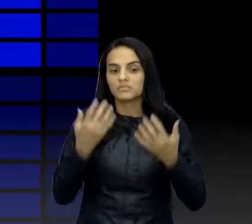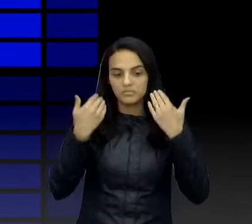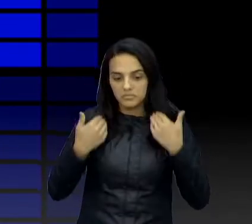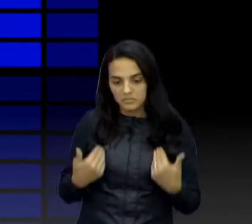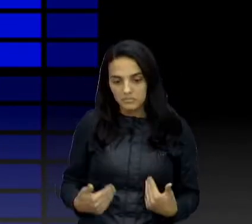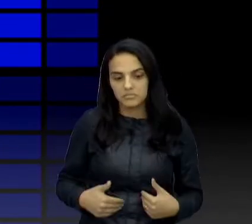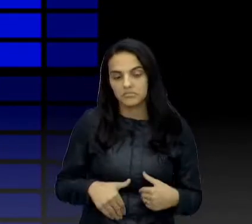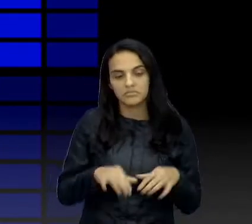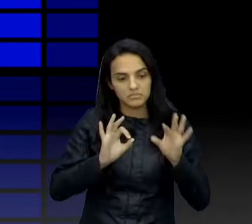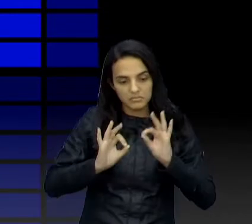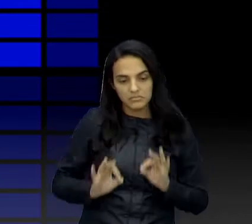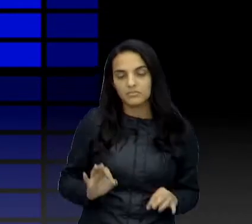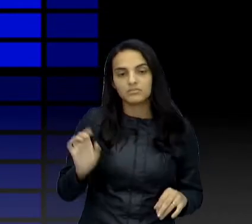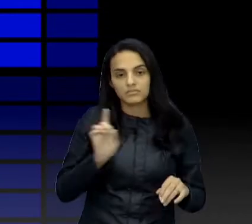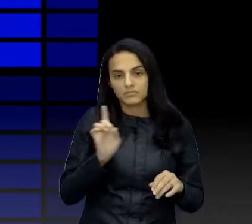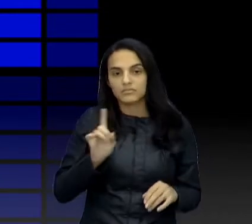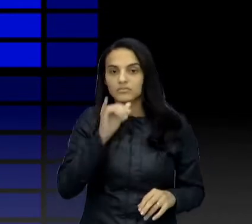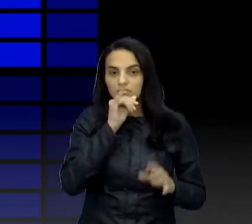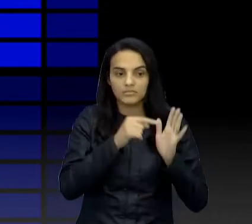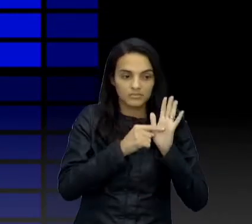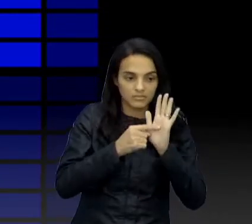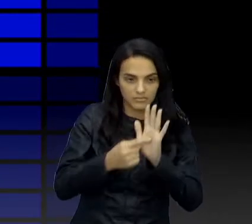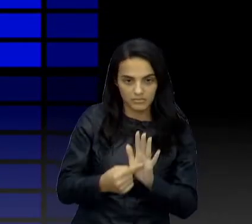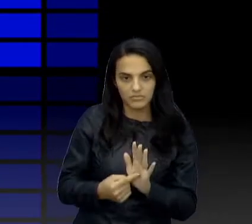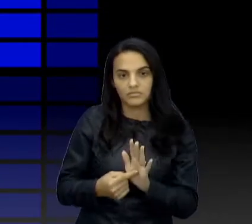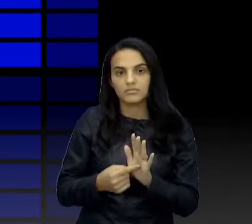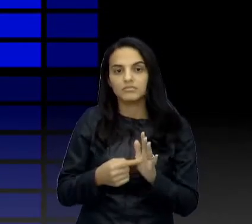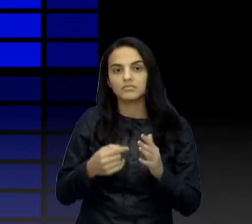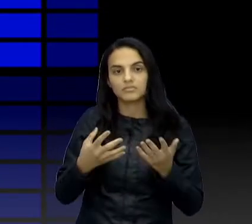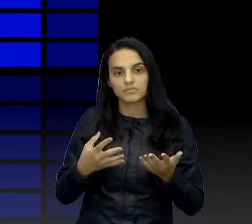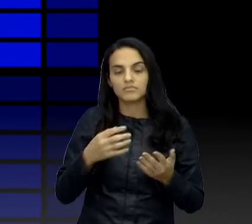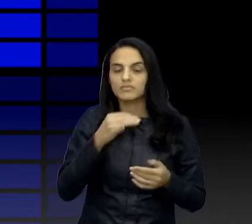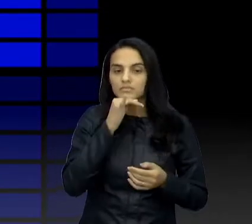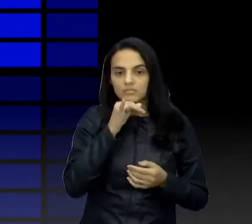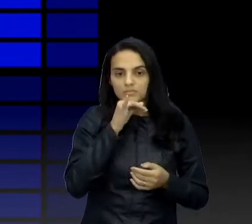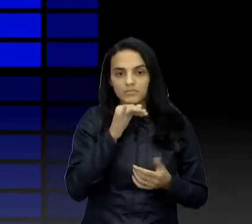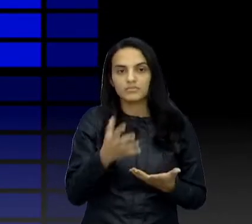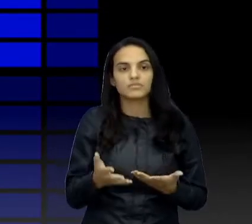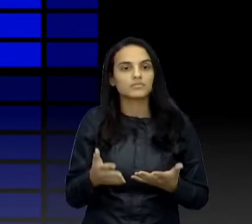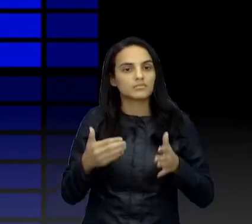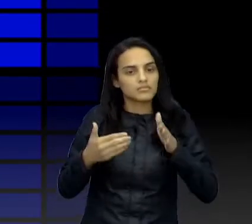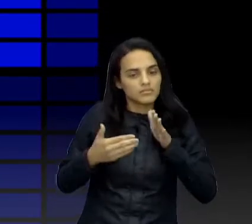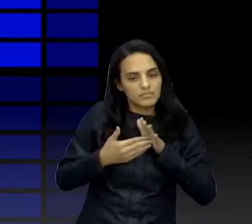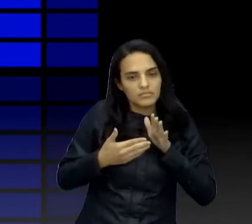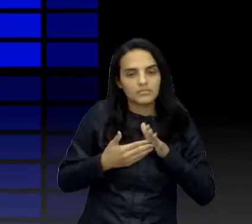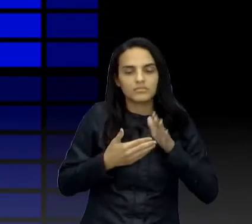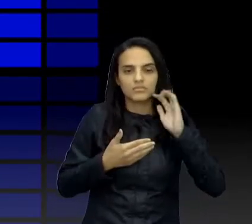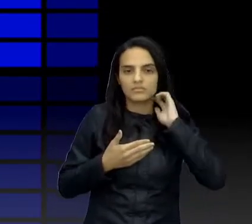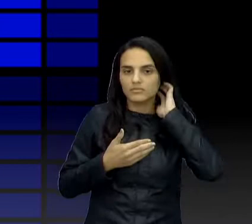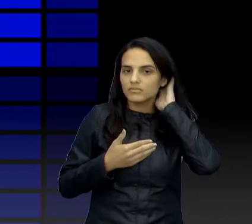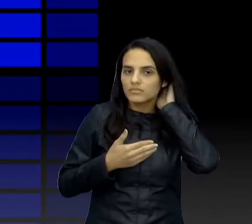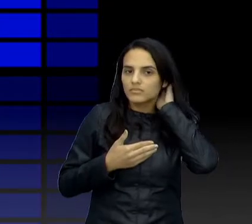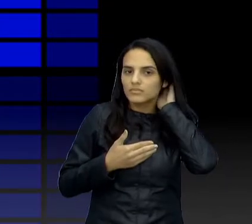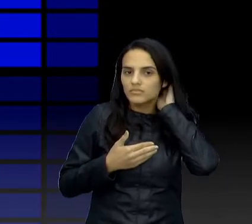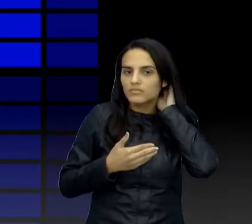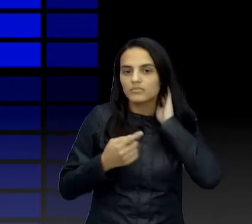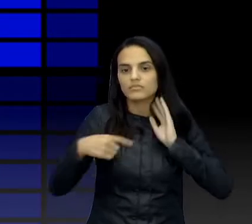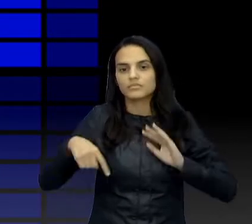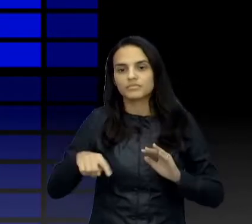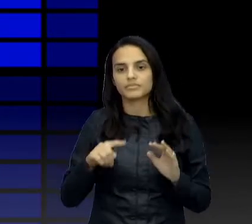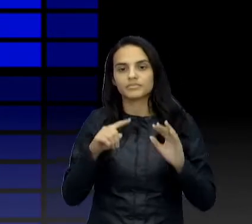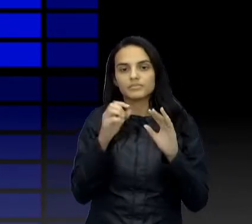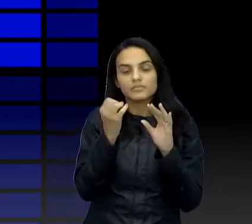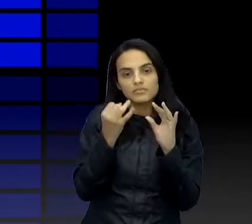físicas, estéticas. Quem traz essa força de limitar a partir, né, da classificação